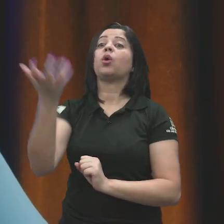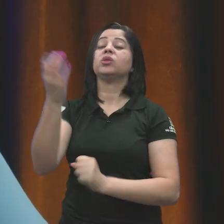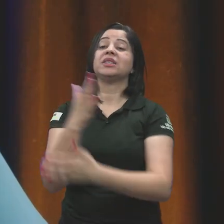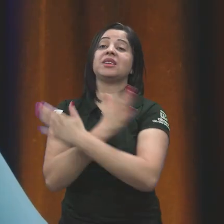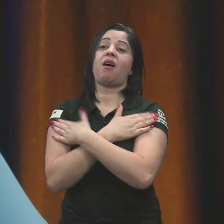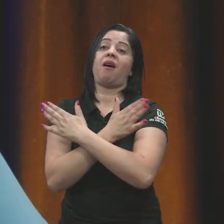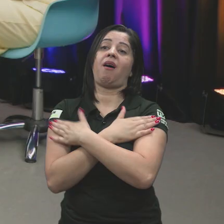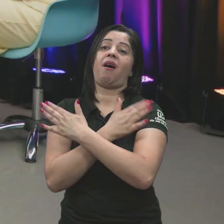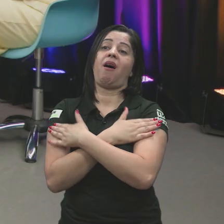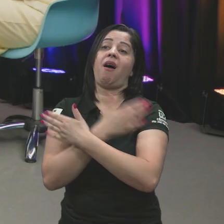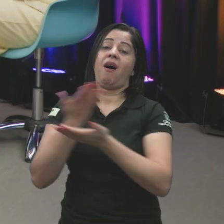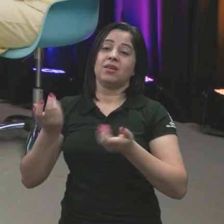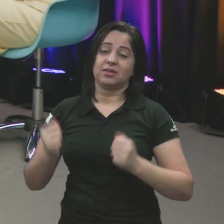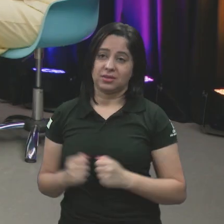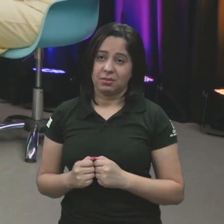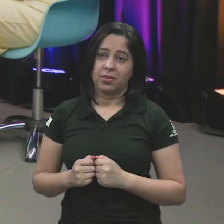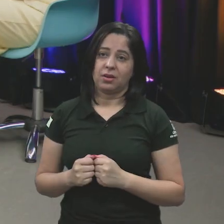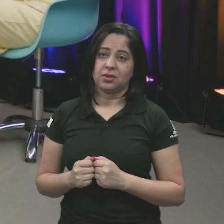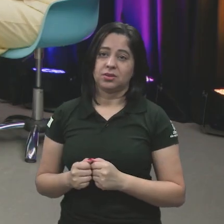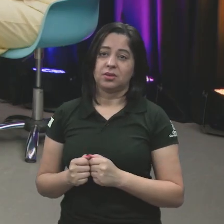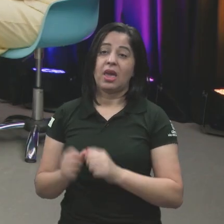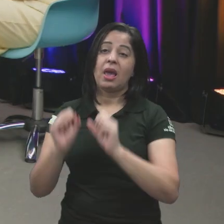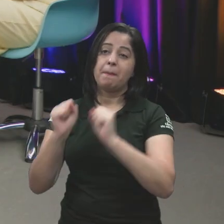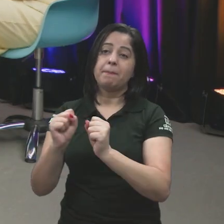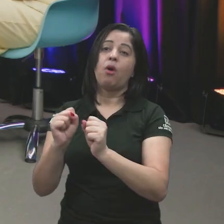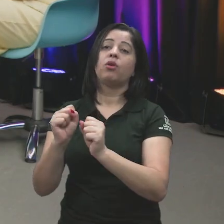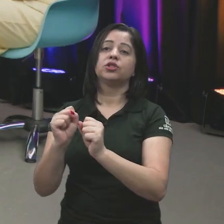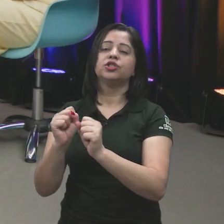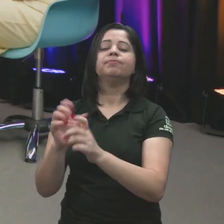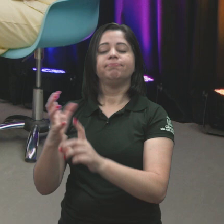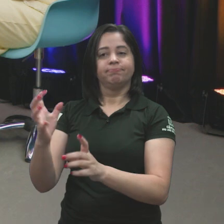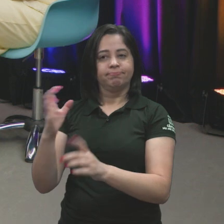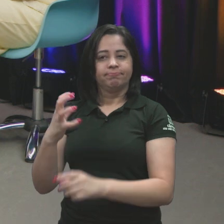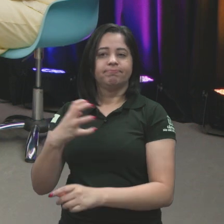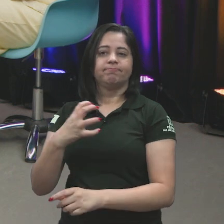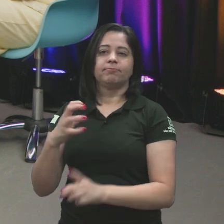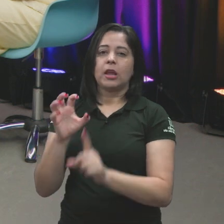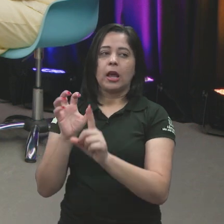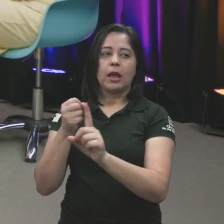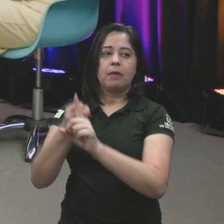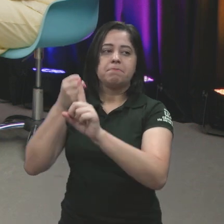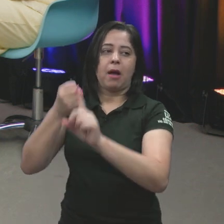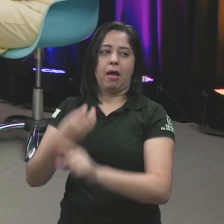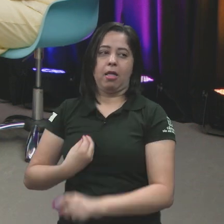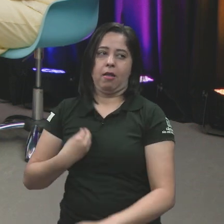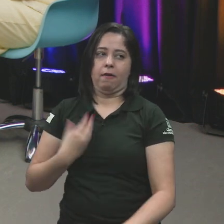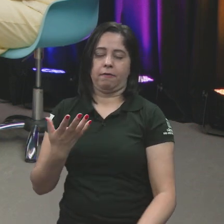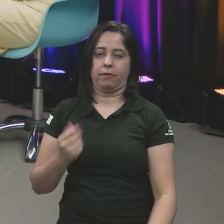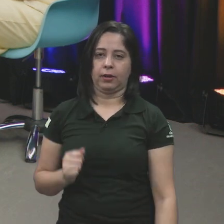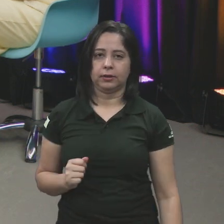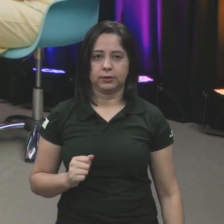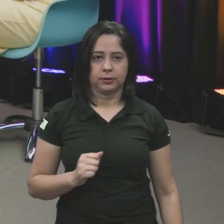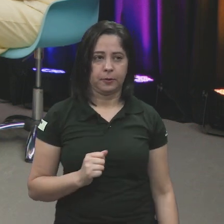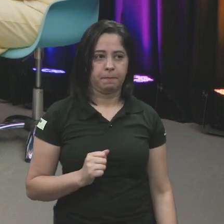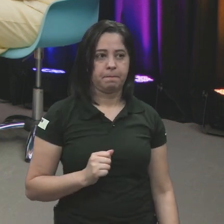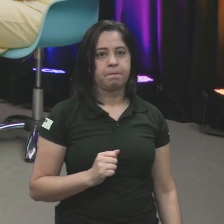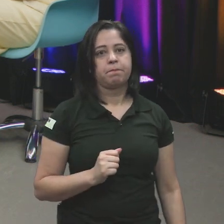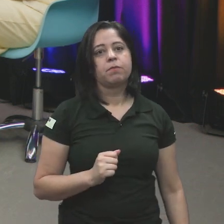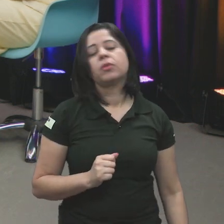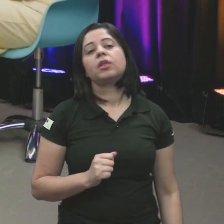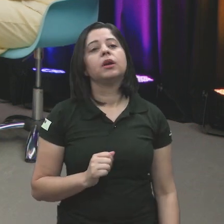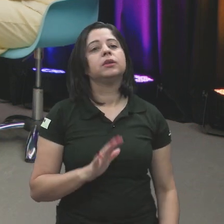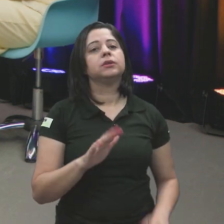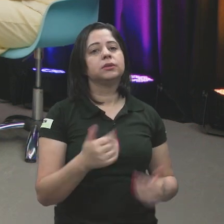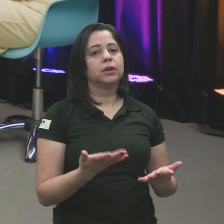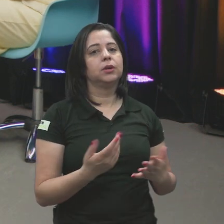Desemprego. Desemprego. Né? E desemprego acarreta em muitas outras coisas que impactam na vida da pessoa pessoal. Mas né? Quando a gente fala de algumas